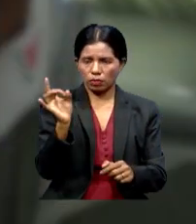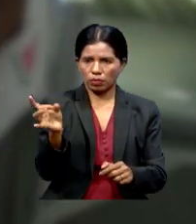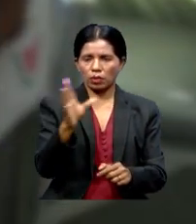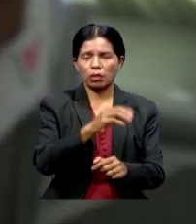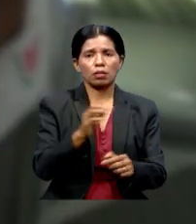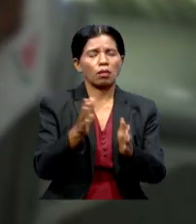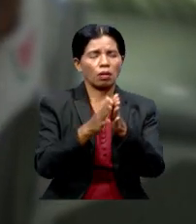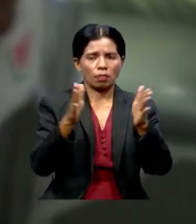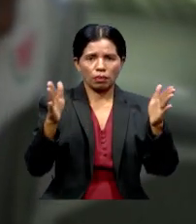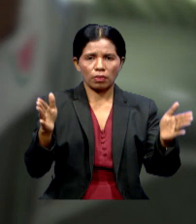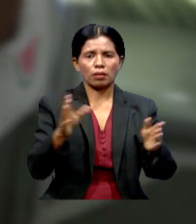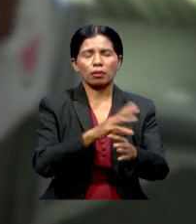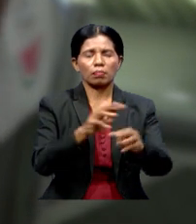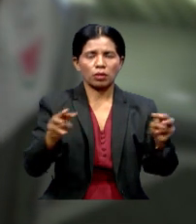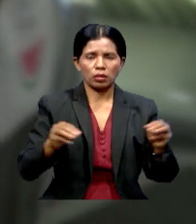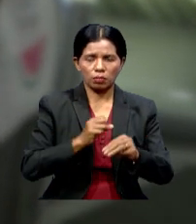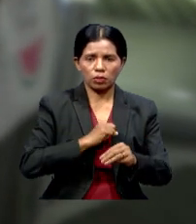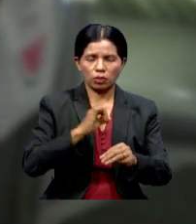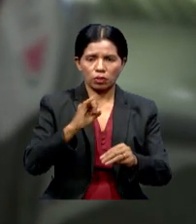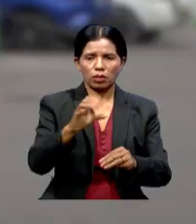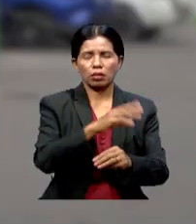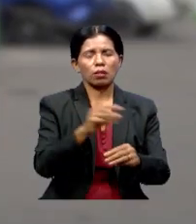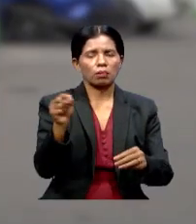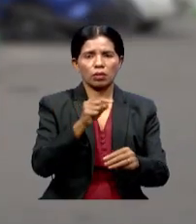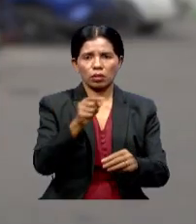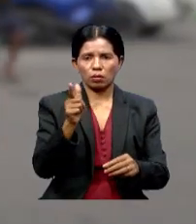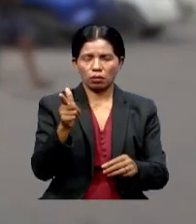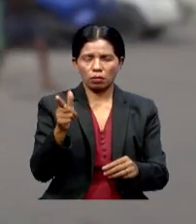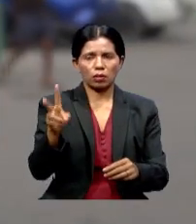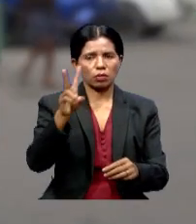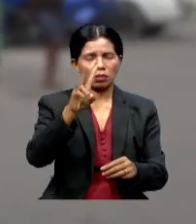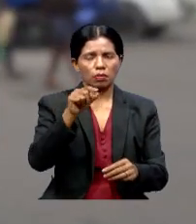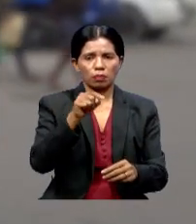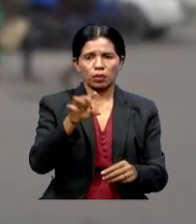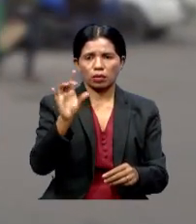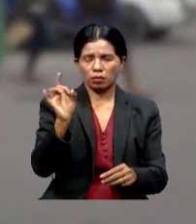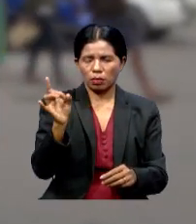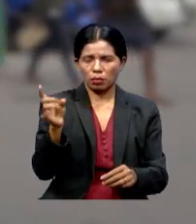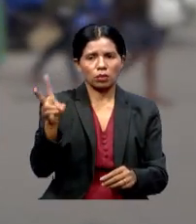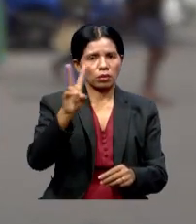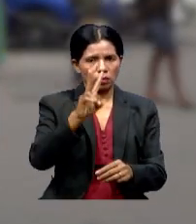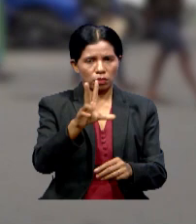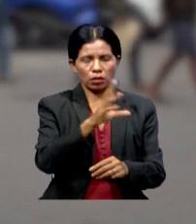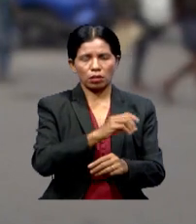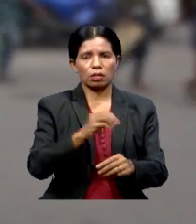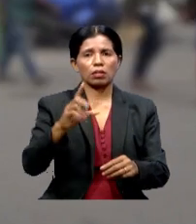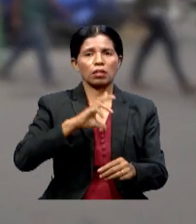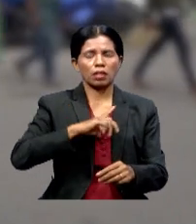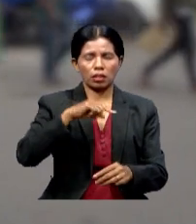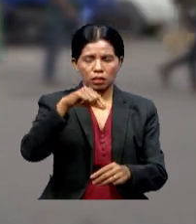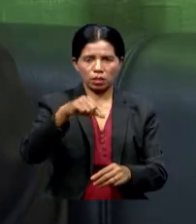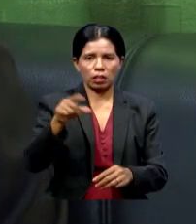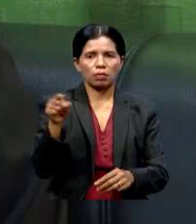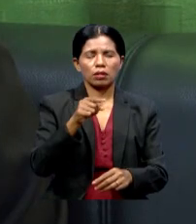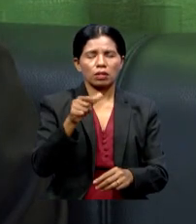Nebe Botleu, Município Covalima, Rô por cento Rua Nulo Recinrua, Ponto Cianulo Recinrua, no Liquiçá, por cento